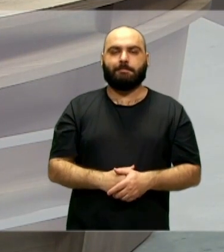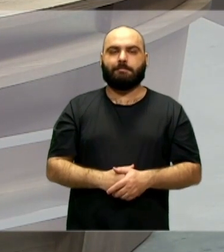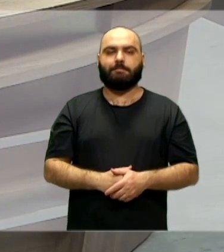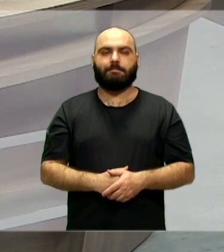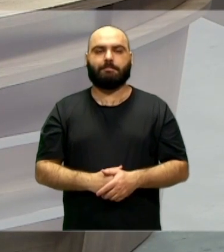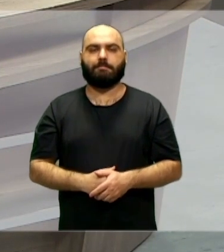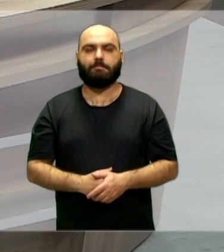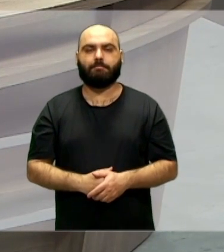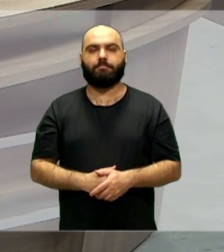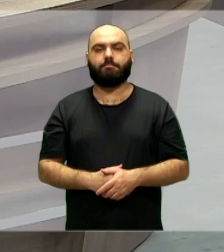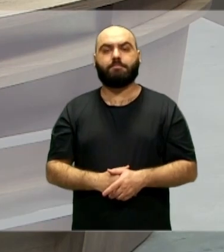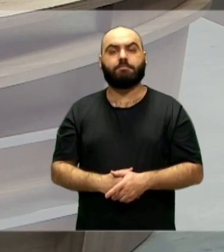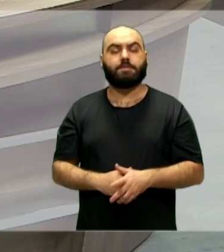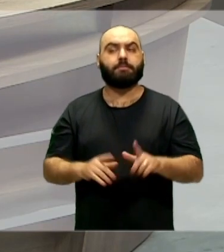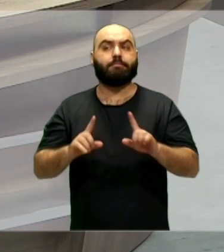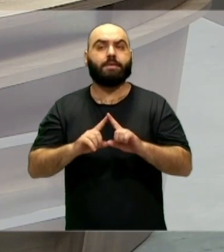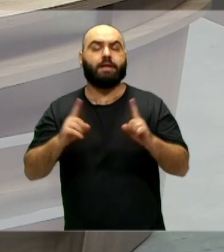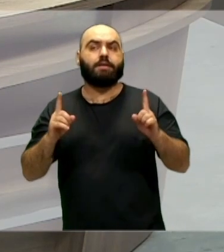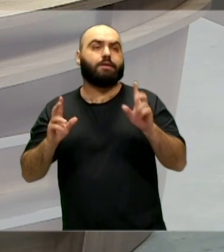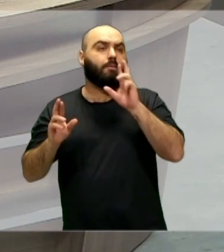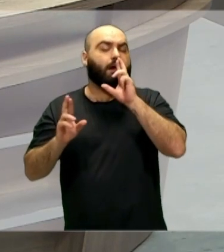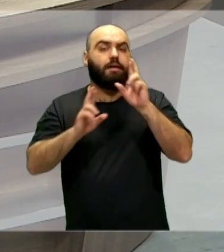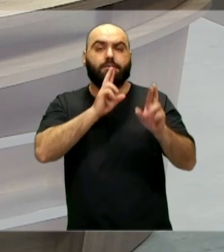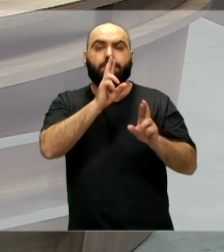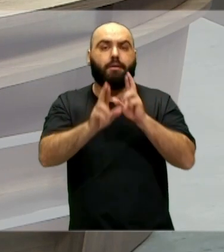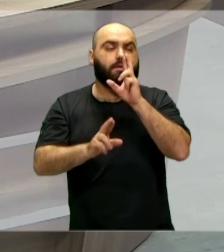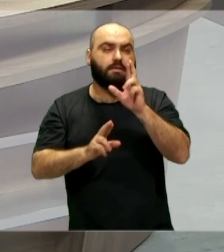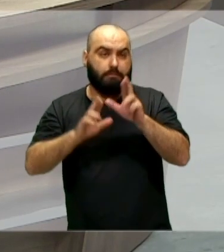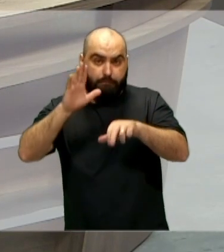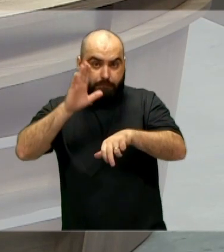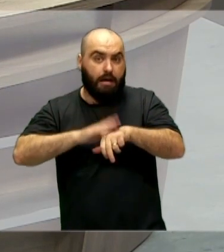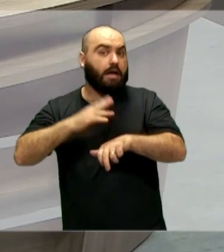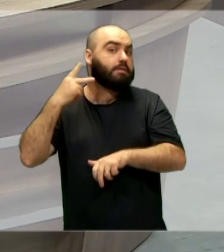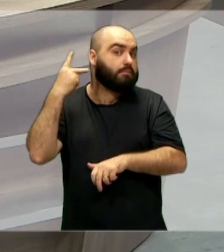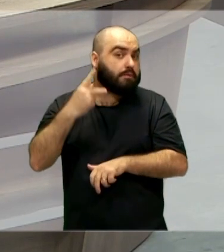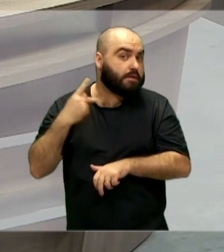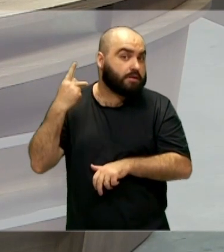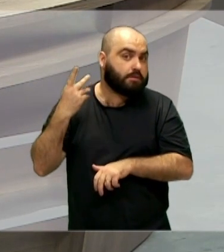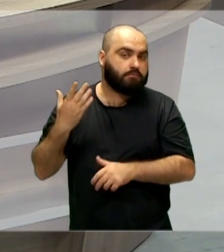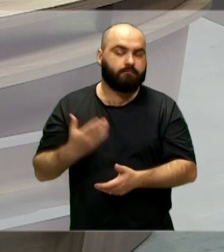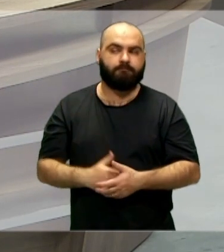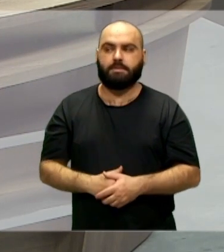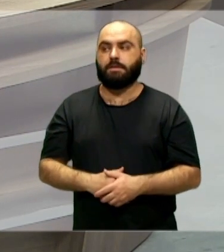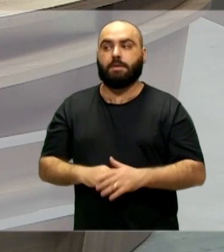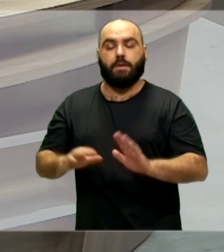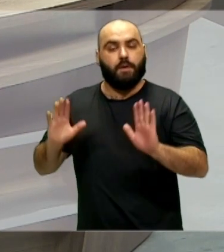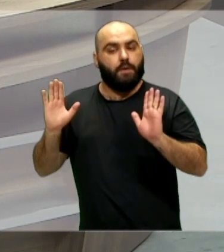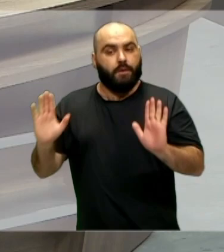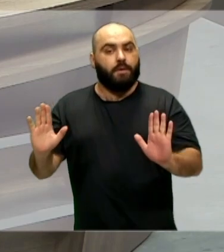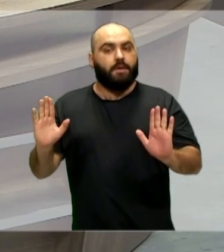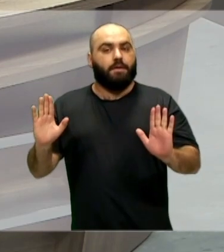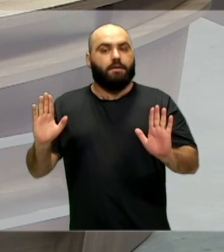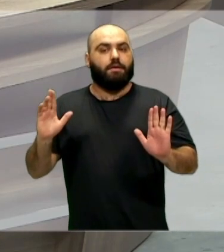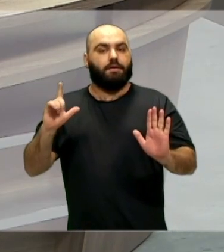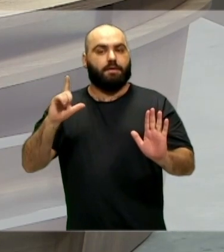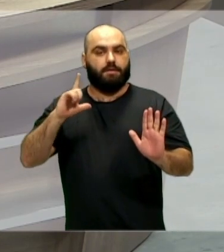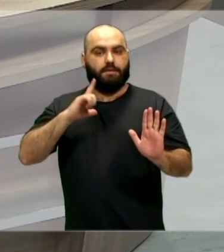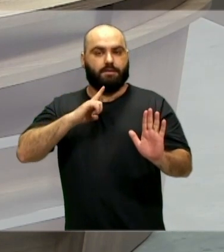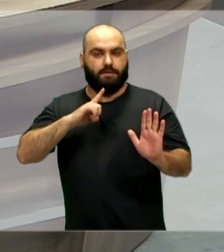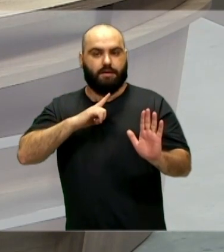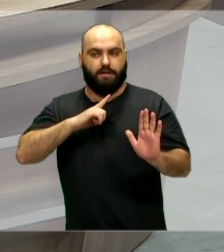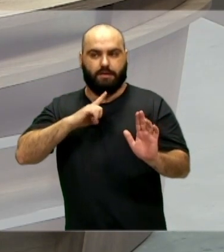uma solução, mais políticas públicas? O que tu acha? Eu tenho um olhar meio poético assim para as